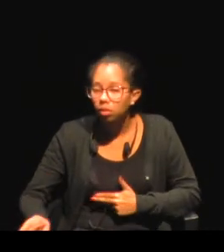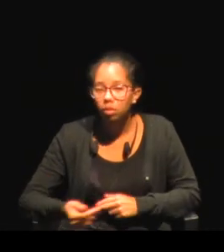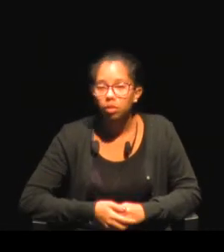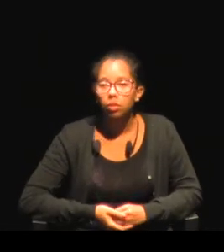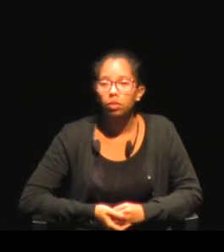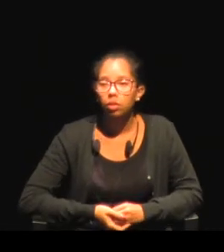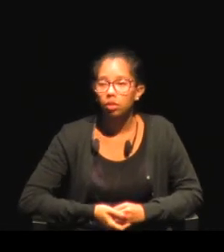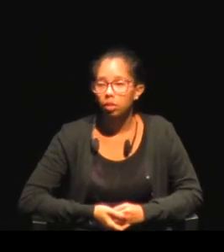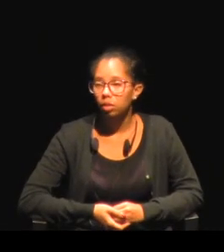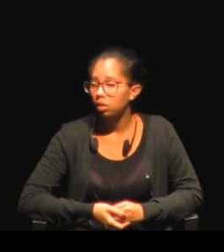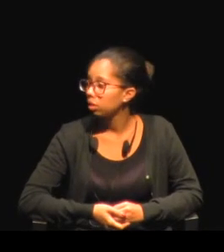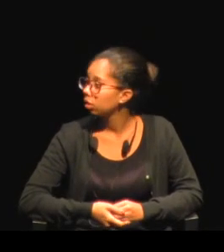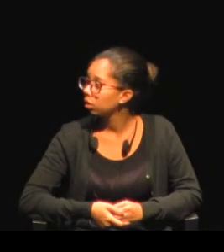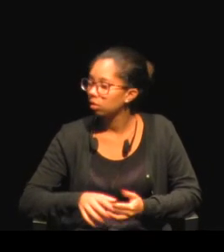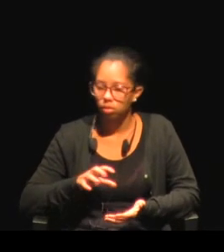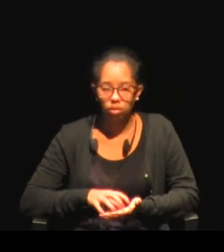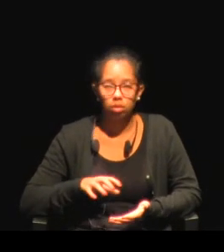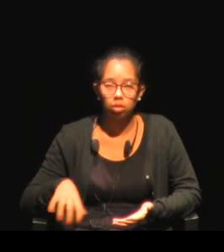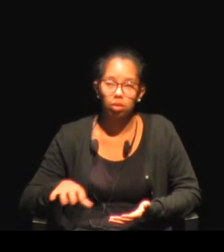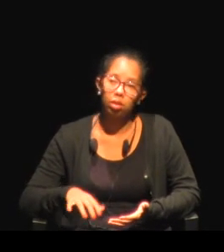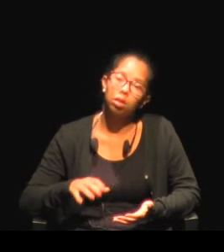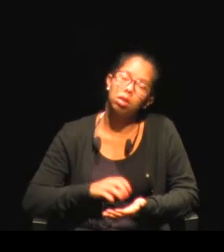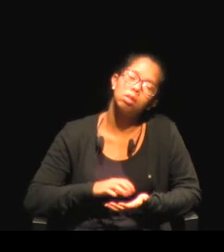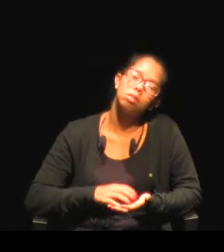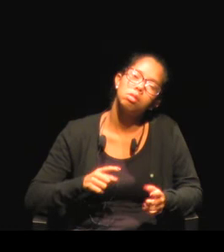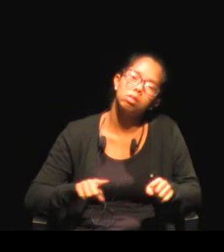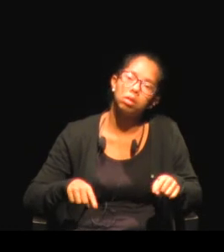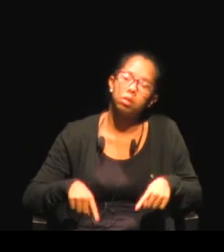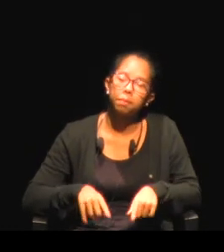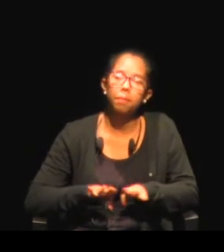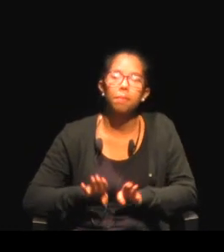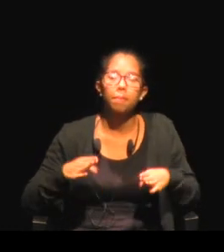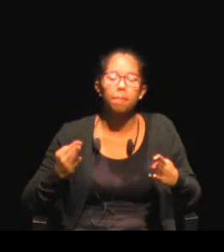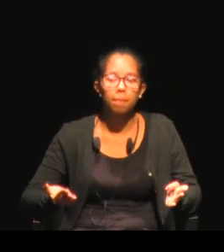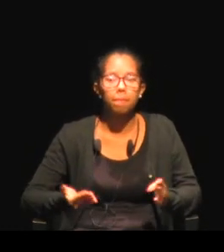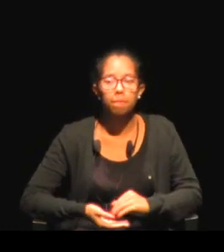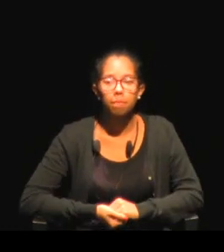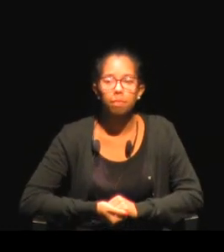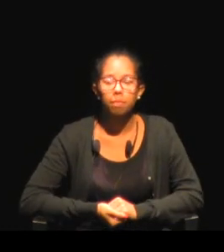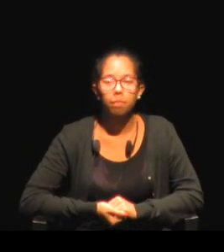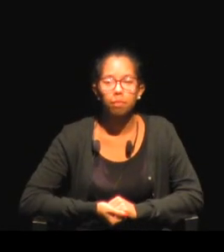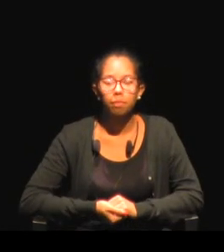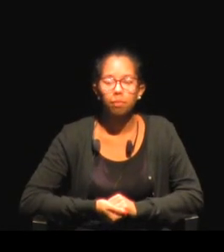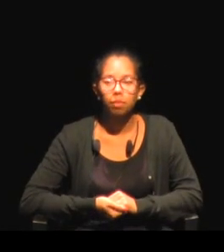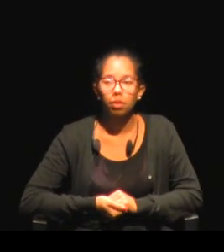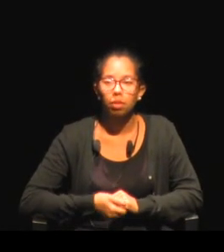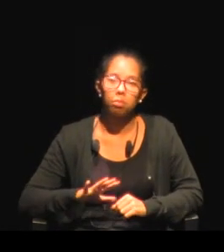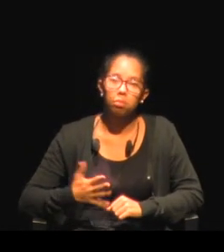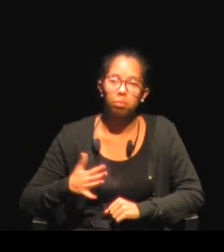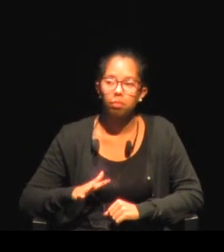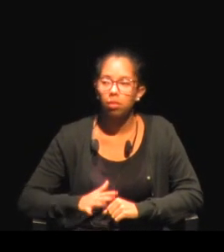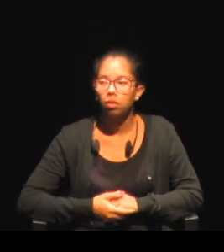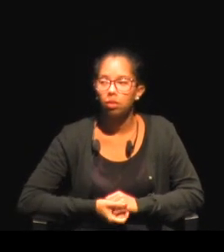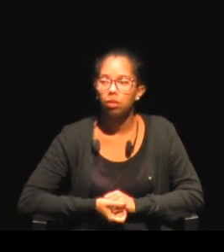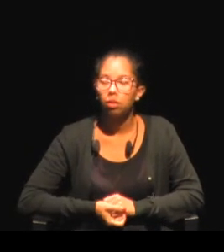de edifícios. A cidade atravessa também, no outro sentido, aqui, olha, nessa rua aqui, que é uma rua da cidade.